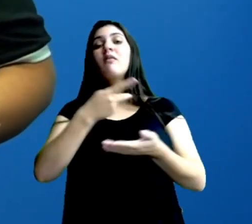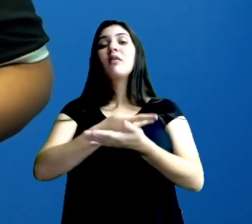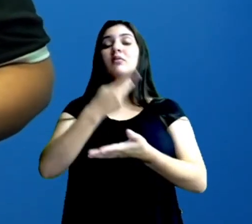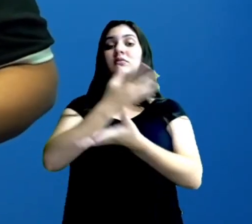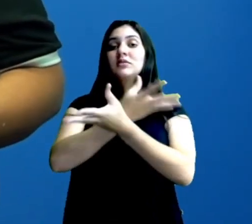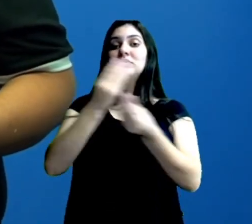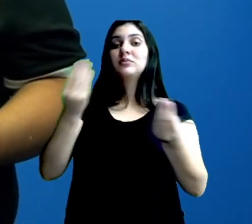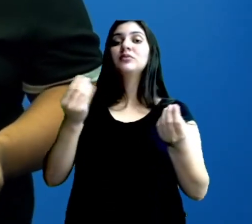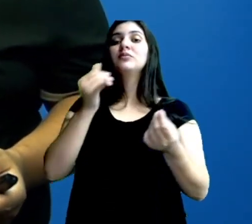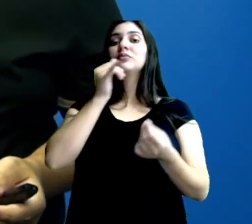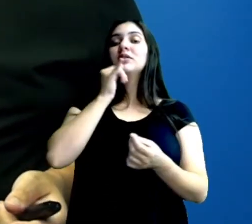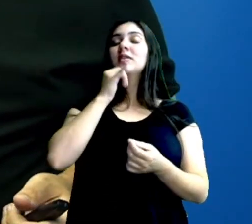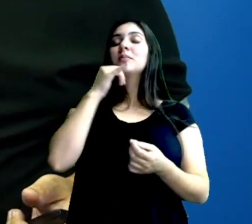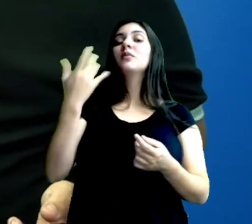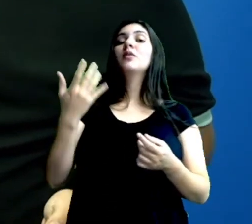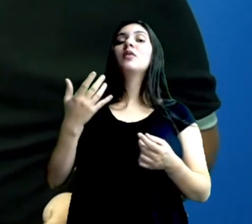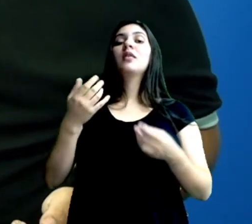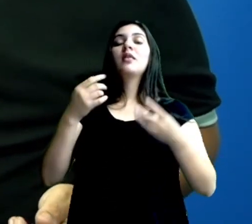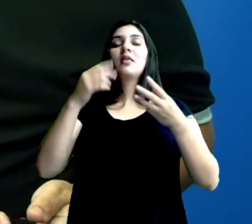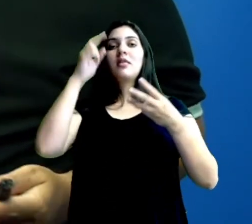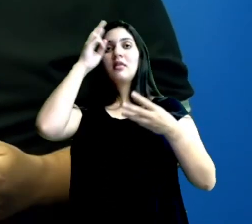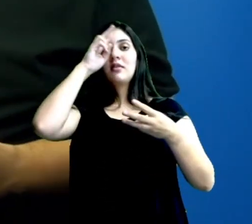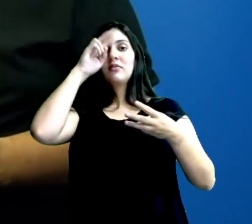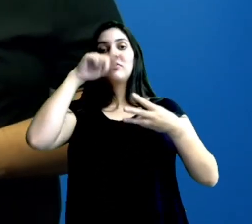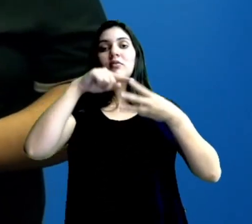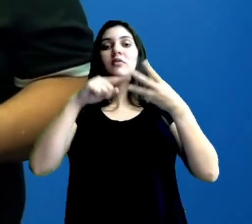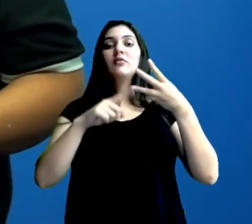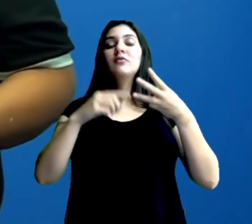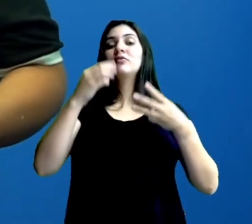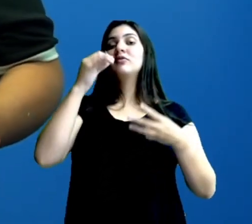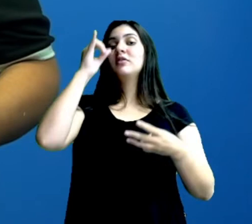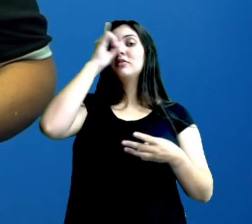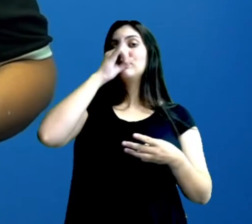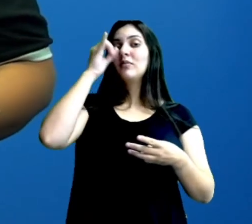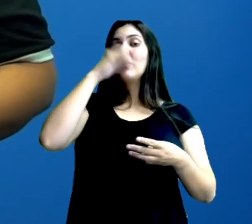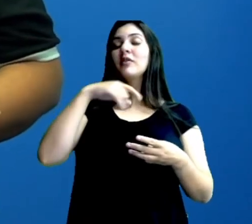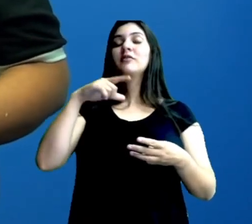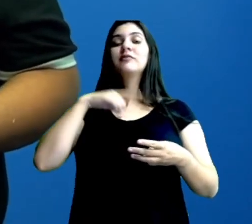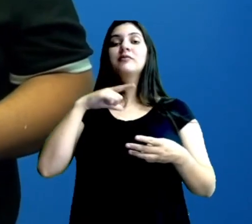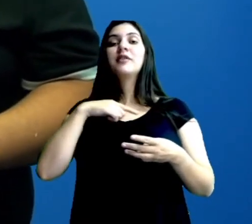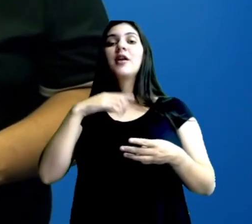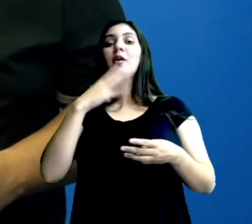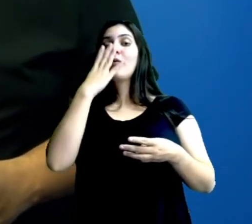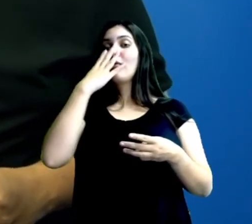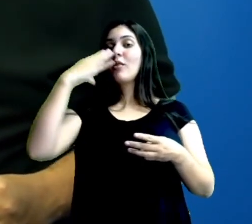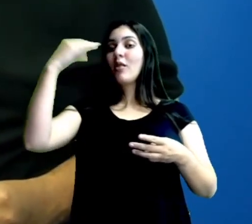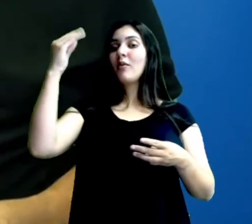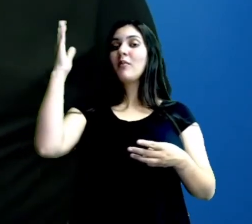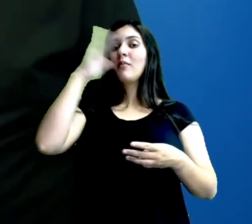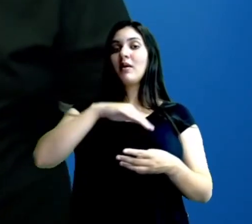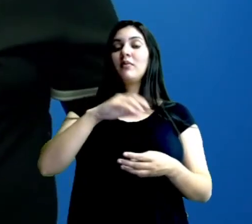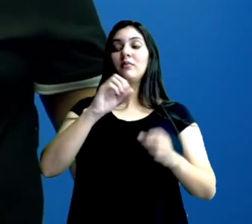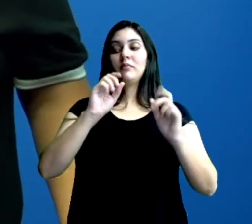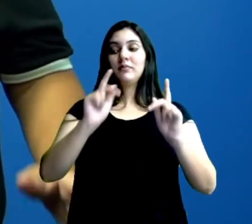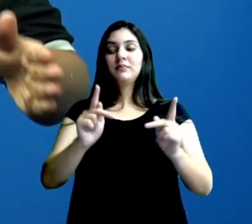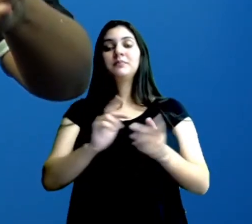Porquinhos, que no caso vai ter o vilão como animal também, que vai ser o lobo. E assim em diante, tá bom,